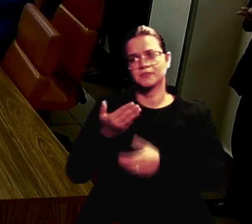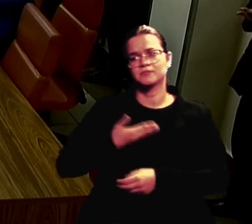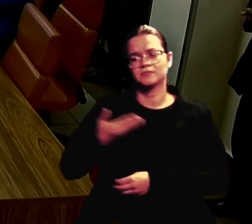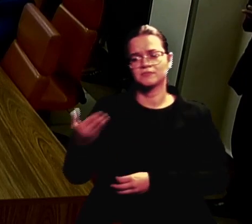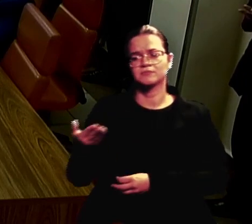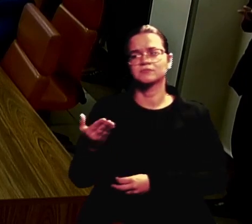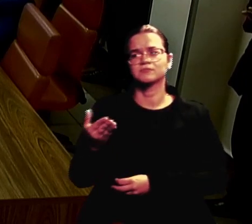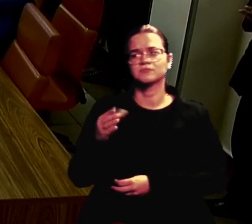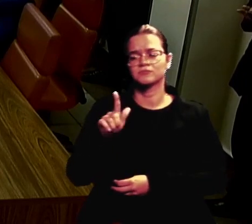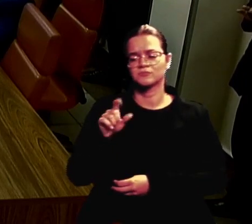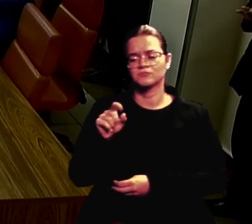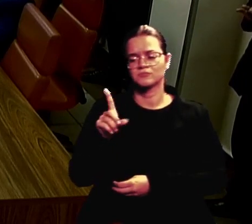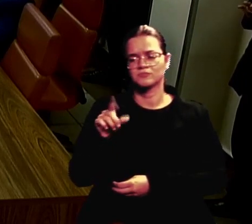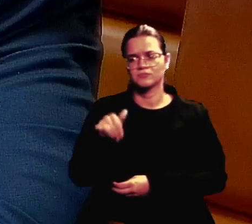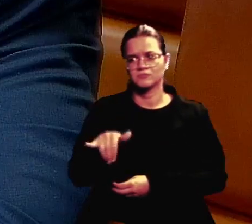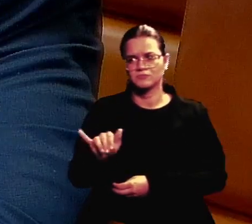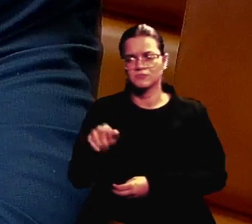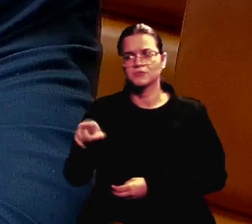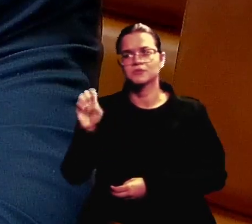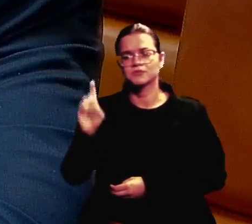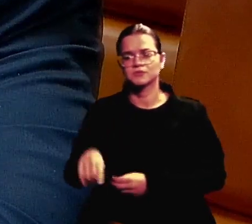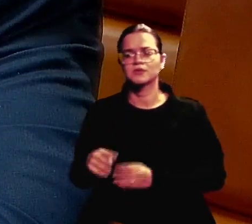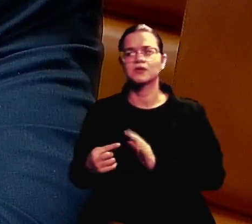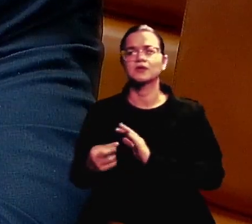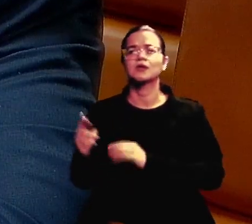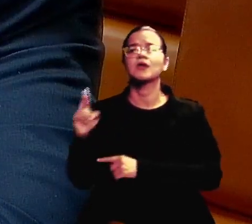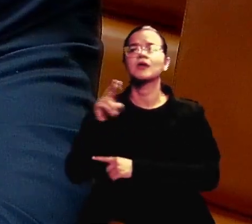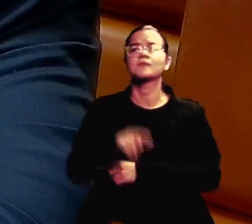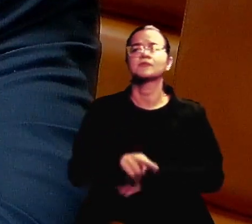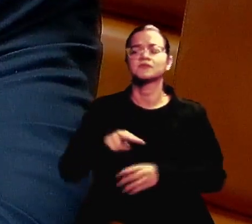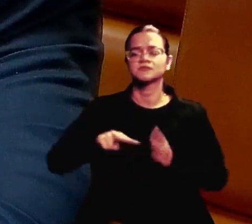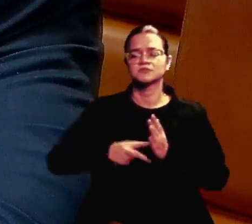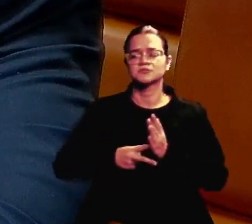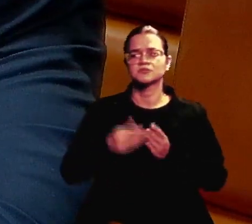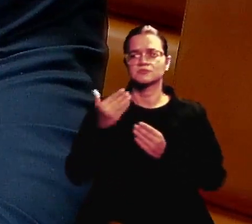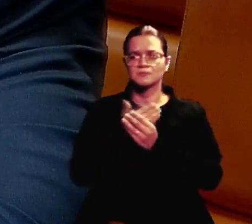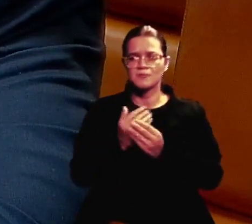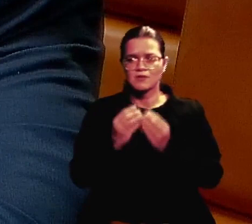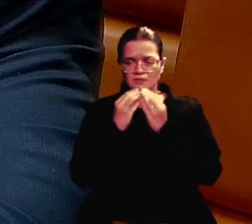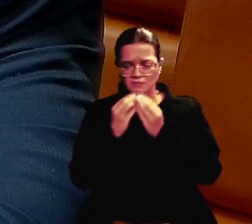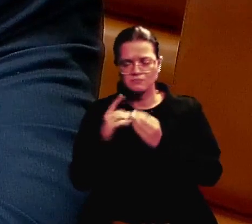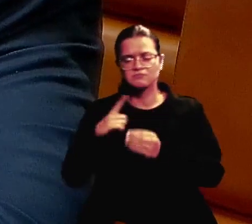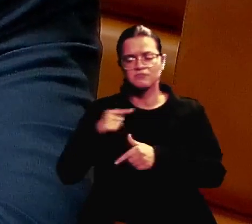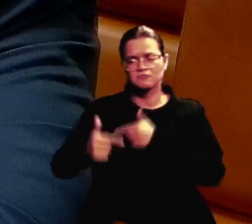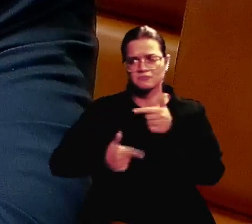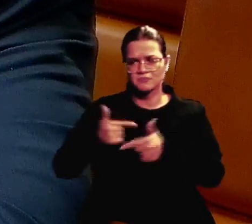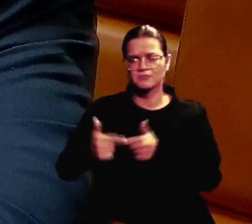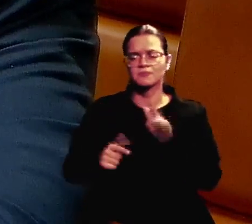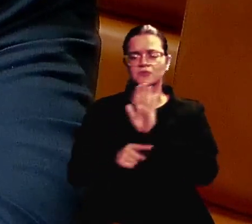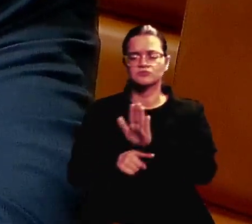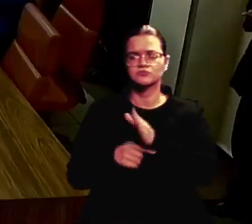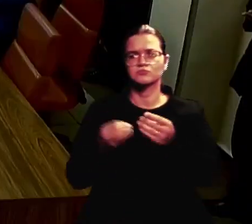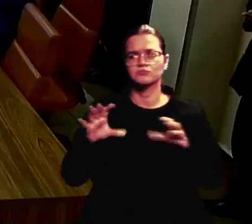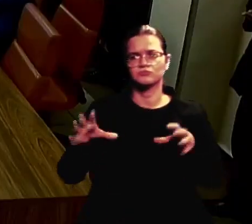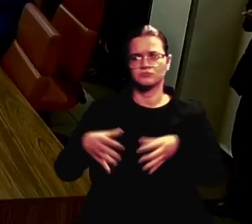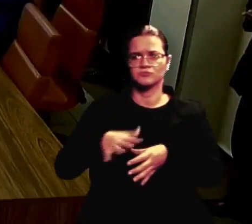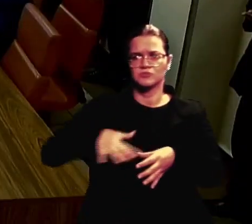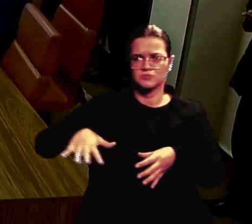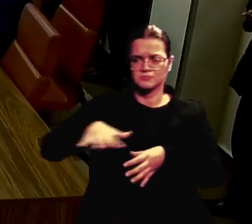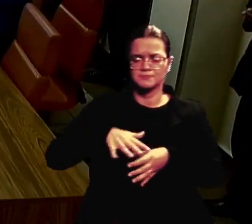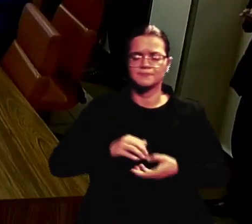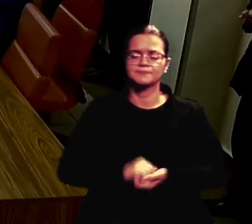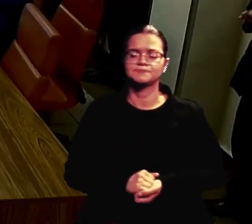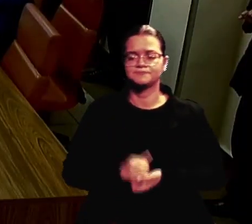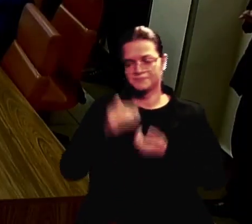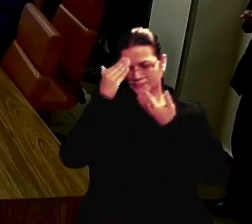amigo David Godoy, que é presidente do Instituto de Pit Dogs, que tem trabalhado muito aí por essa categoria.